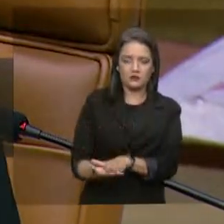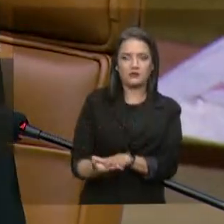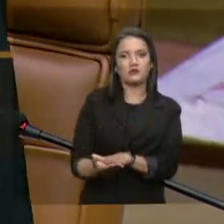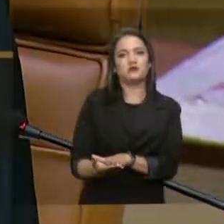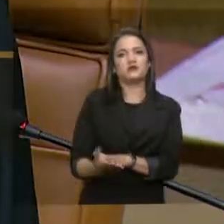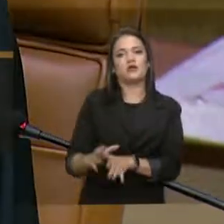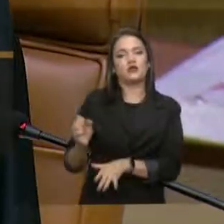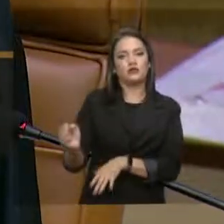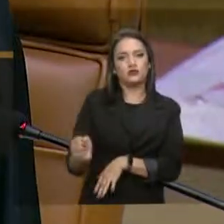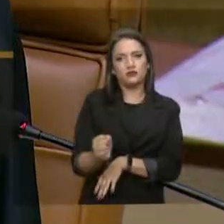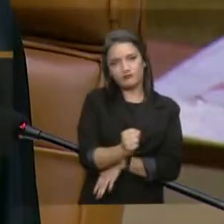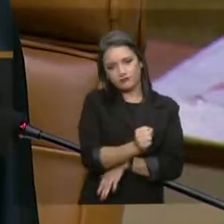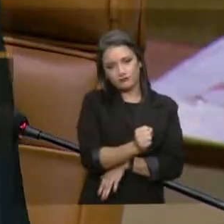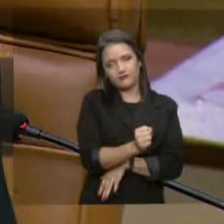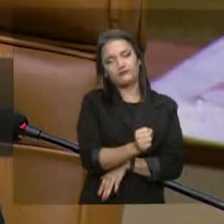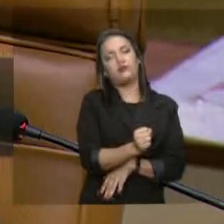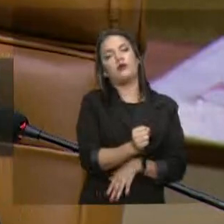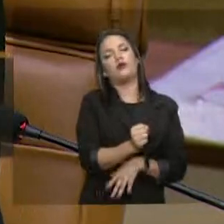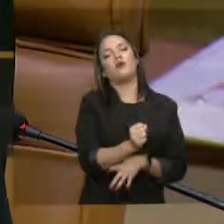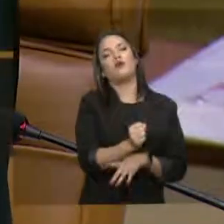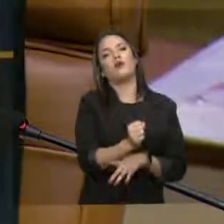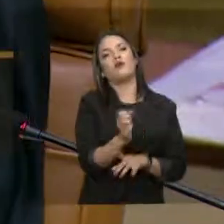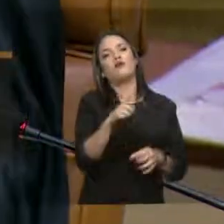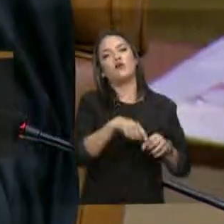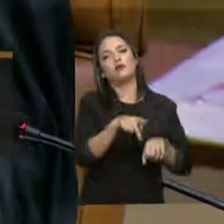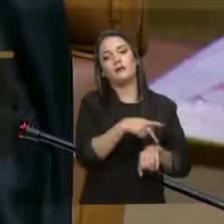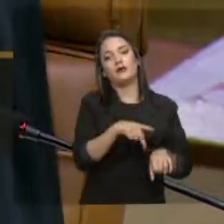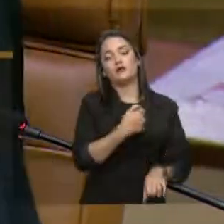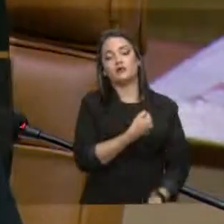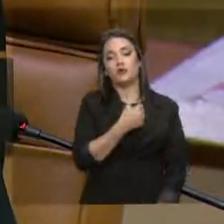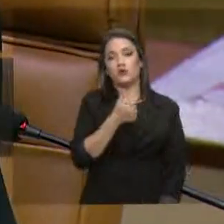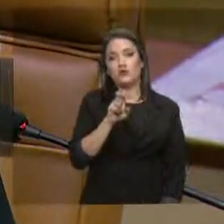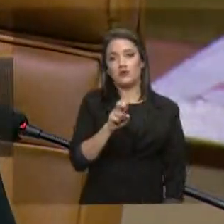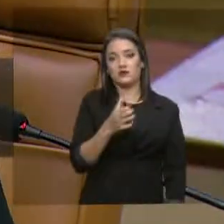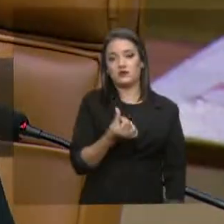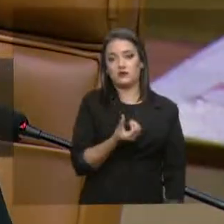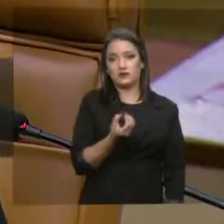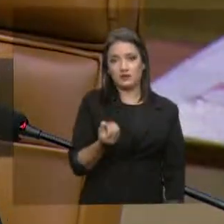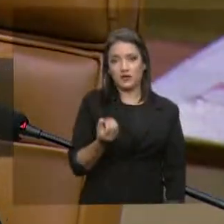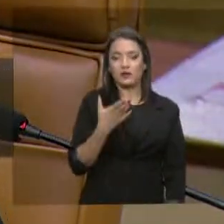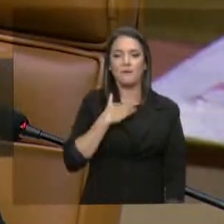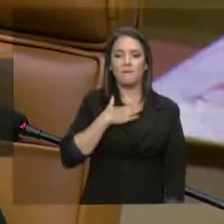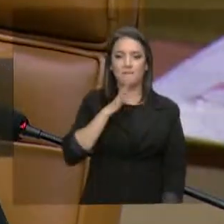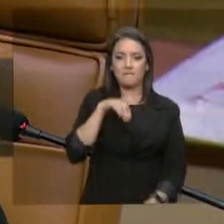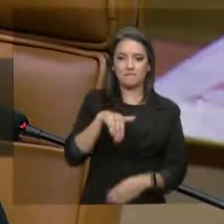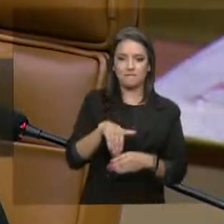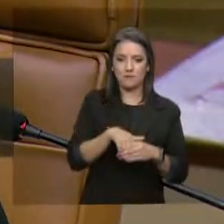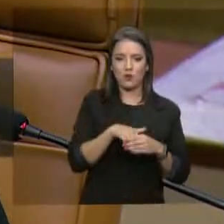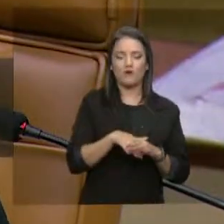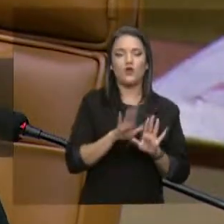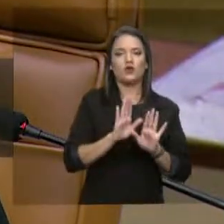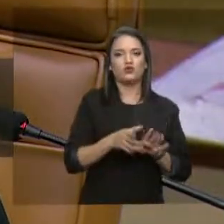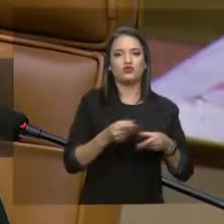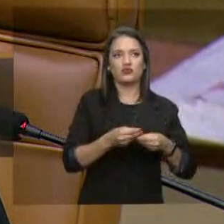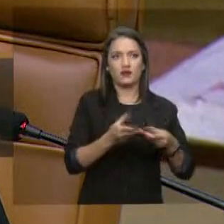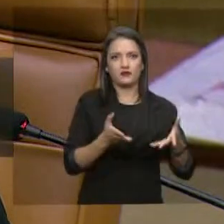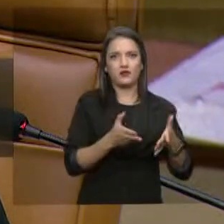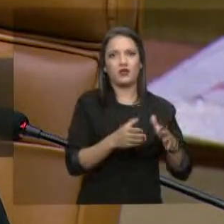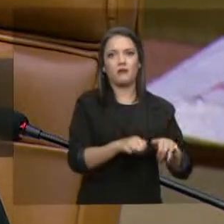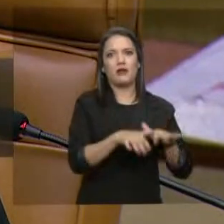1560. Eu transcrevo no voto que pedi para distribuir a Vossas Excelências, inclusive já estava disponível na sessão